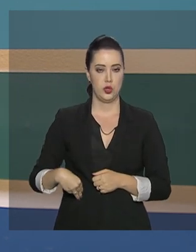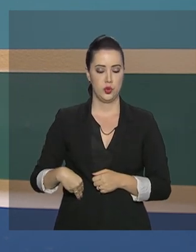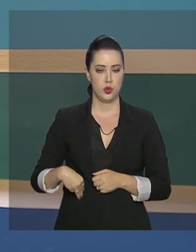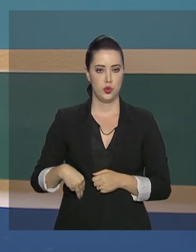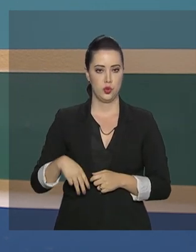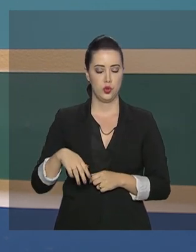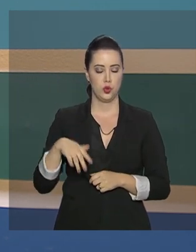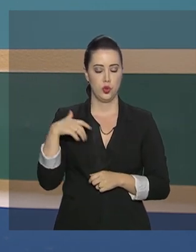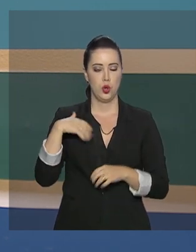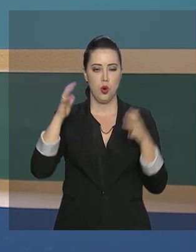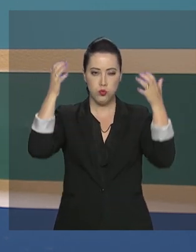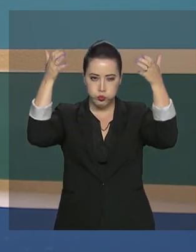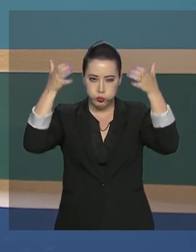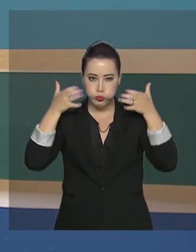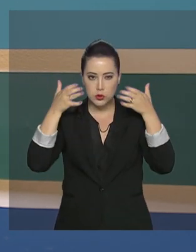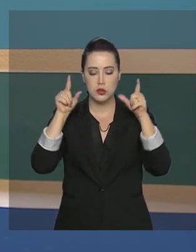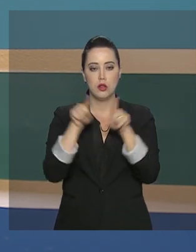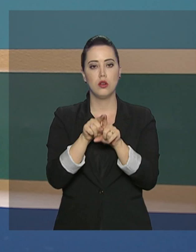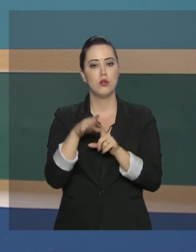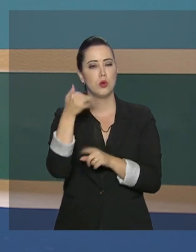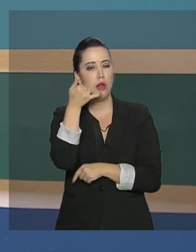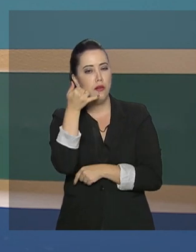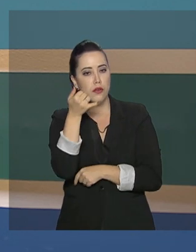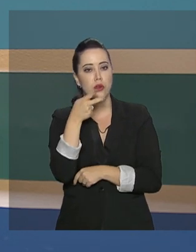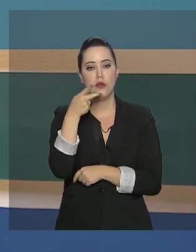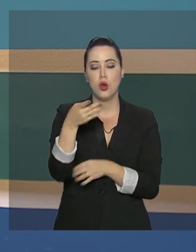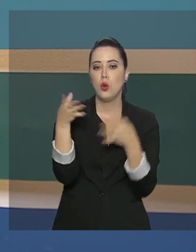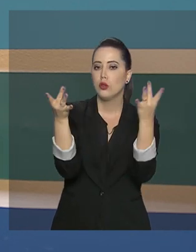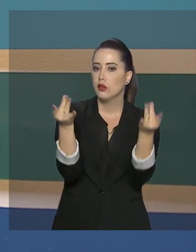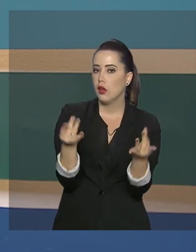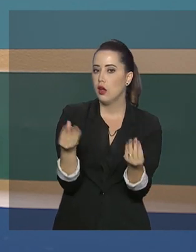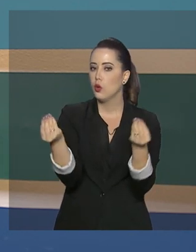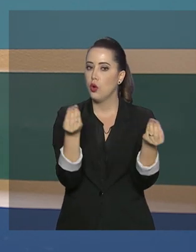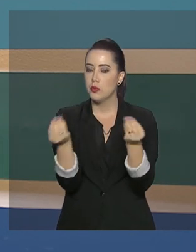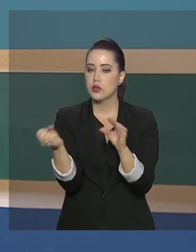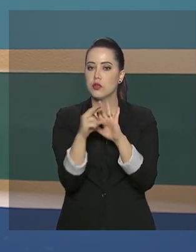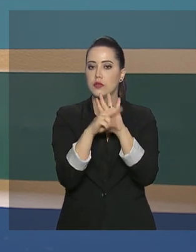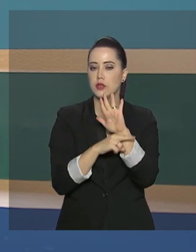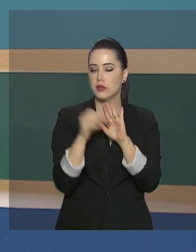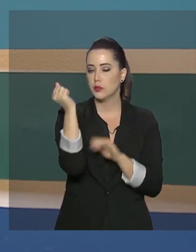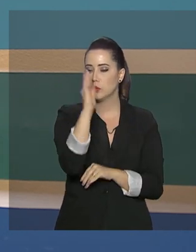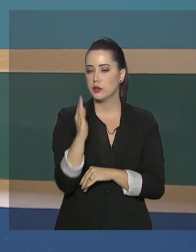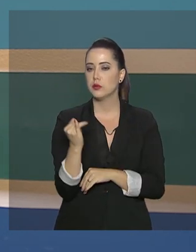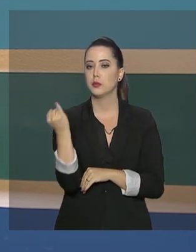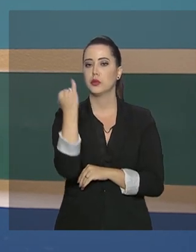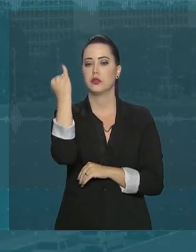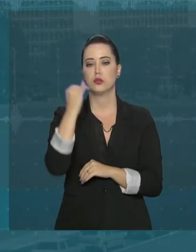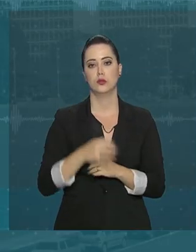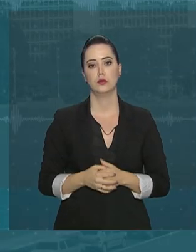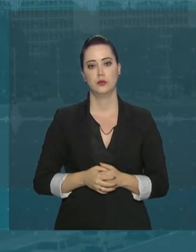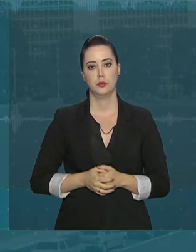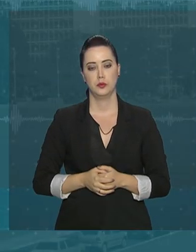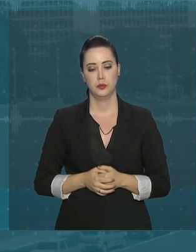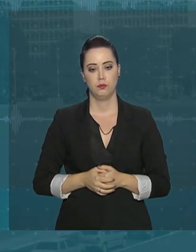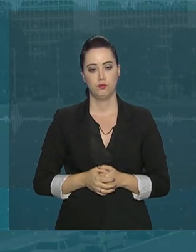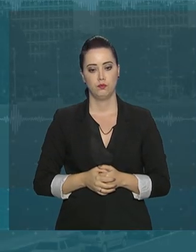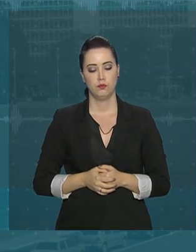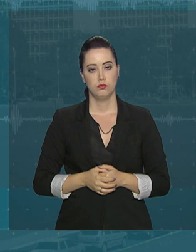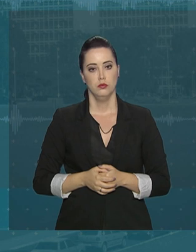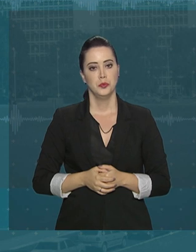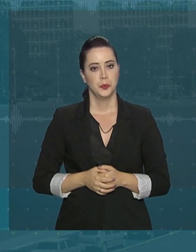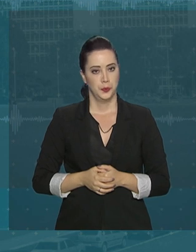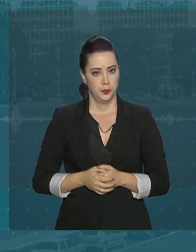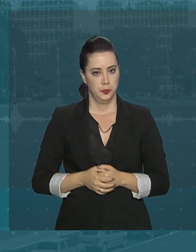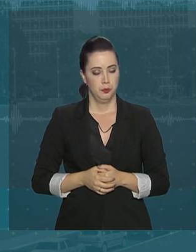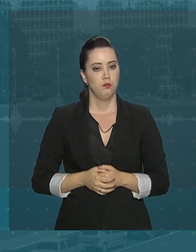conversou por telefone com a gente e comentou as vantagens das novas regras para o brasil o brasil tem